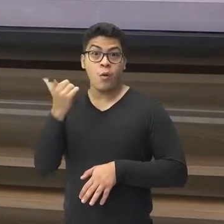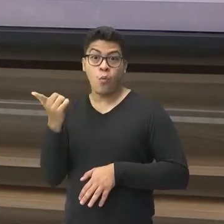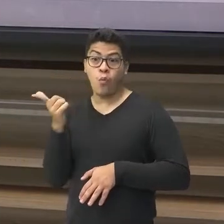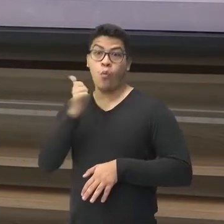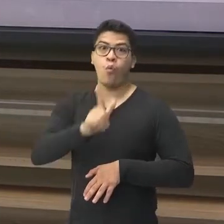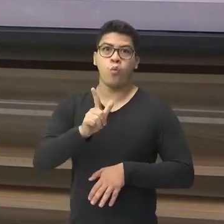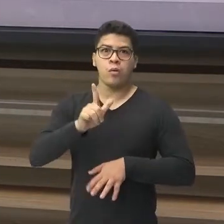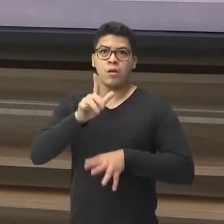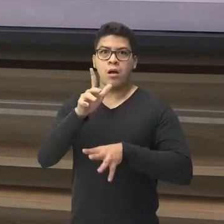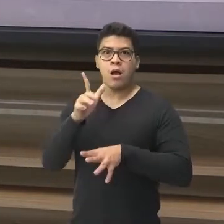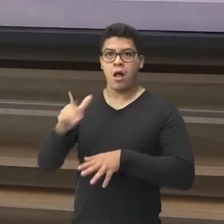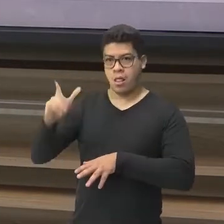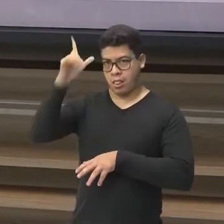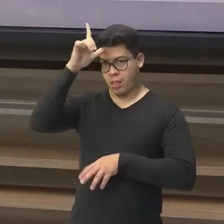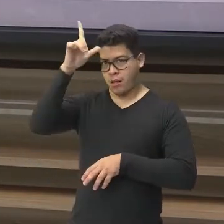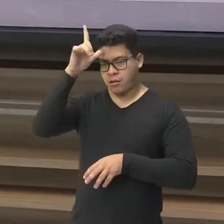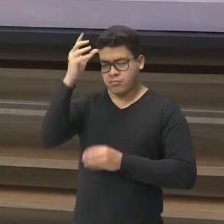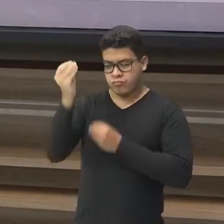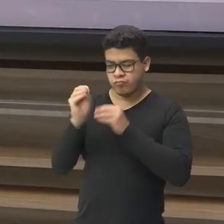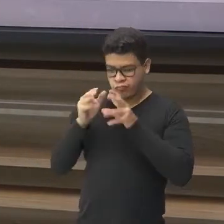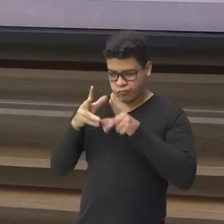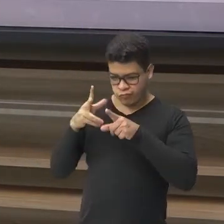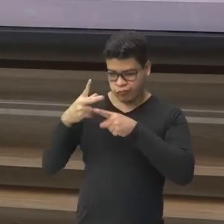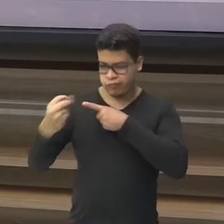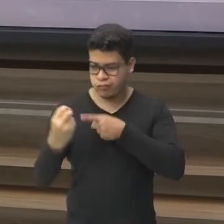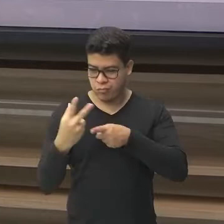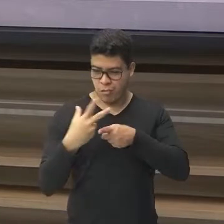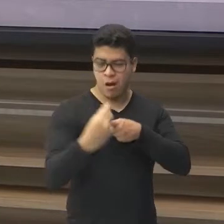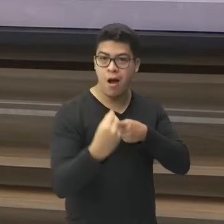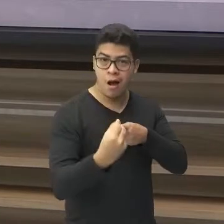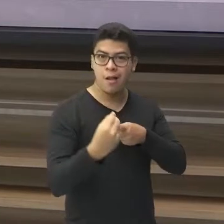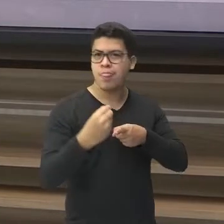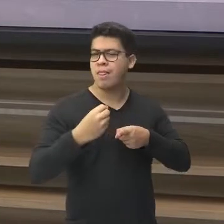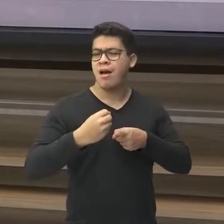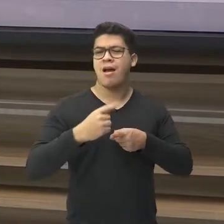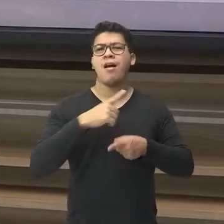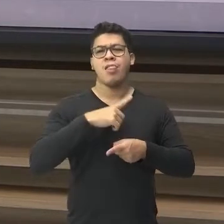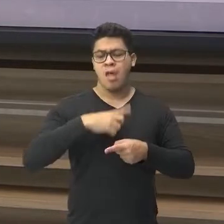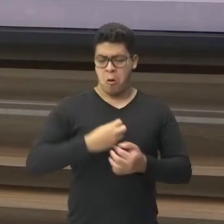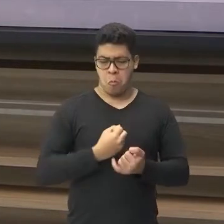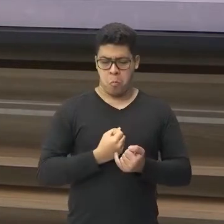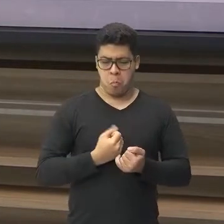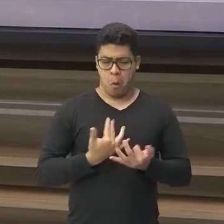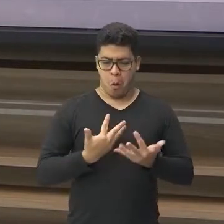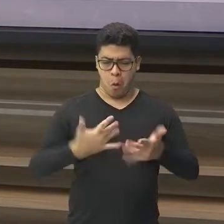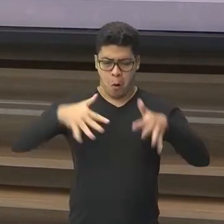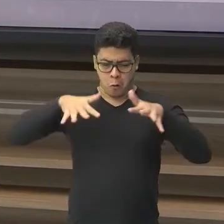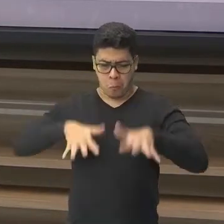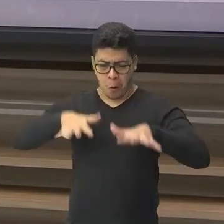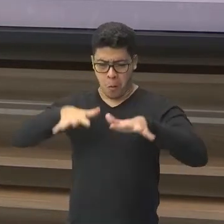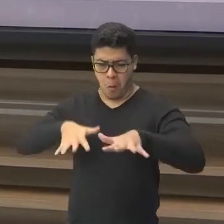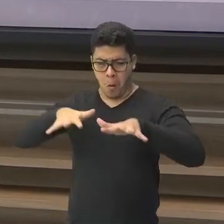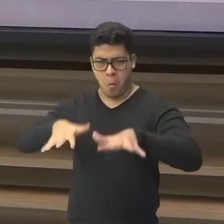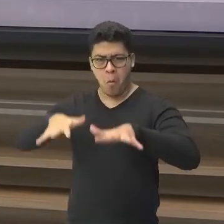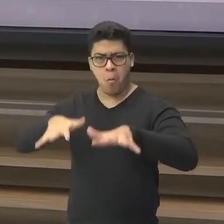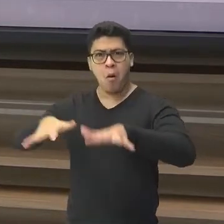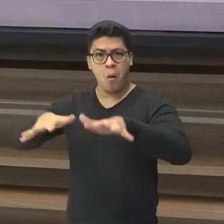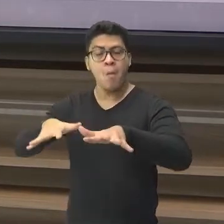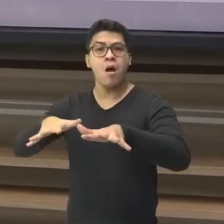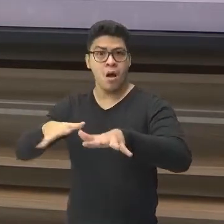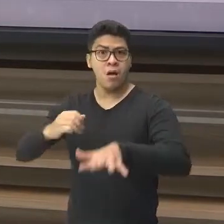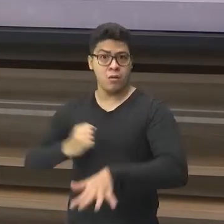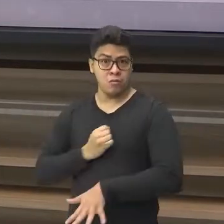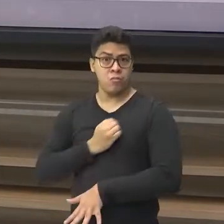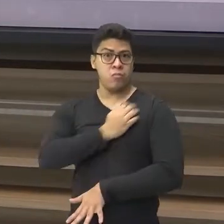de surpresa, certo? Vamos ter aí milhares de soldados envolvidos nessa operação, é a maior operação